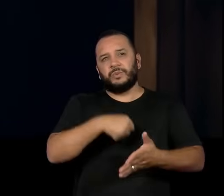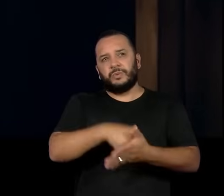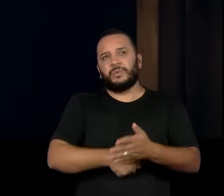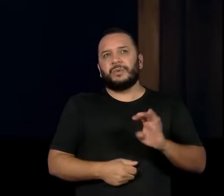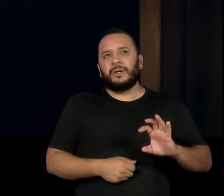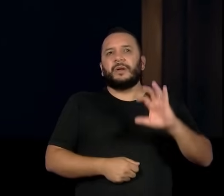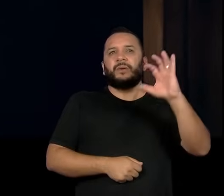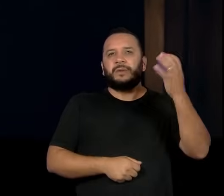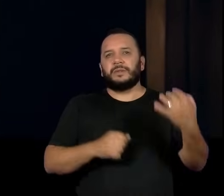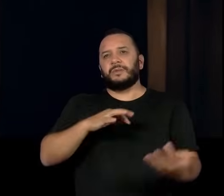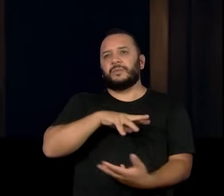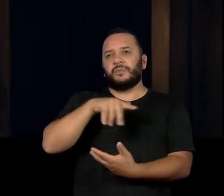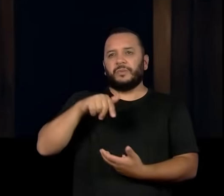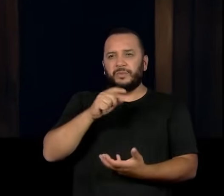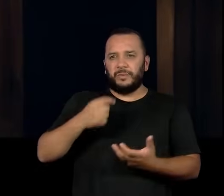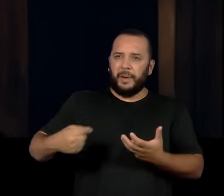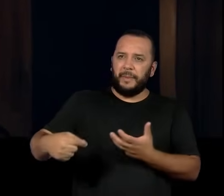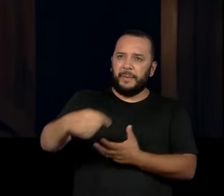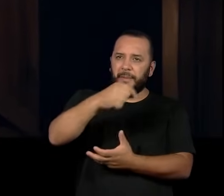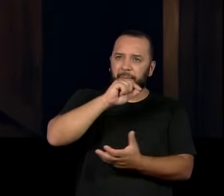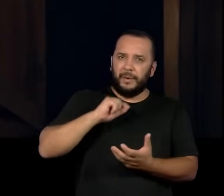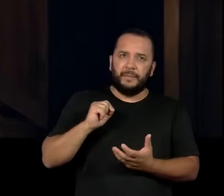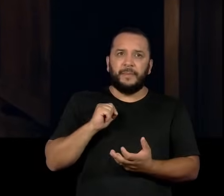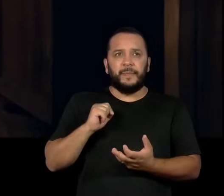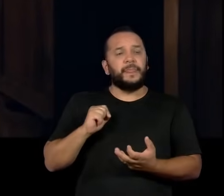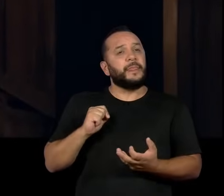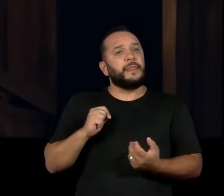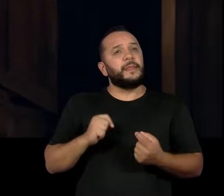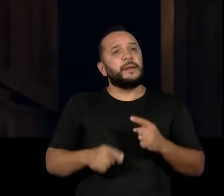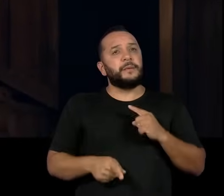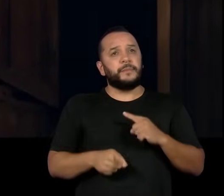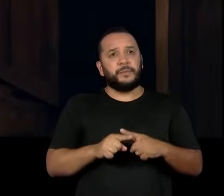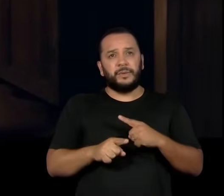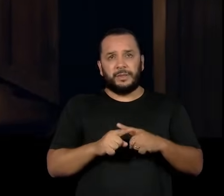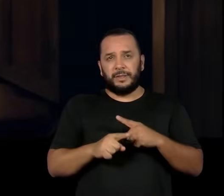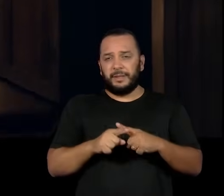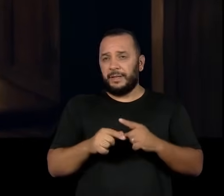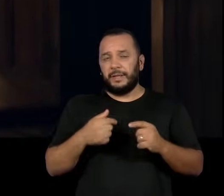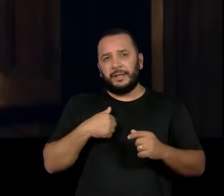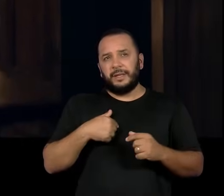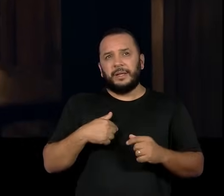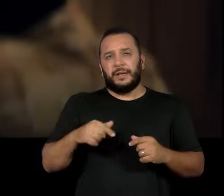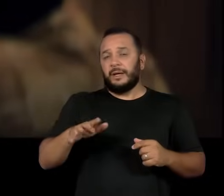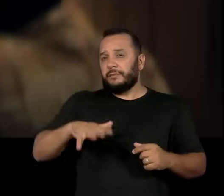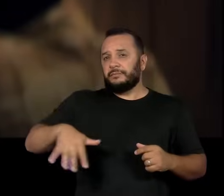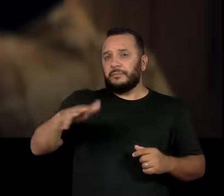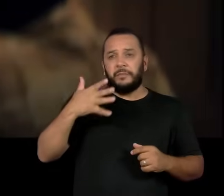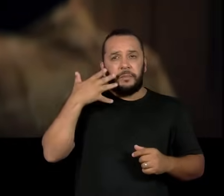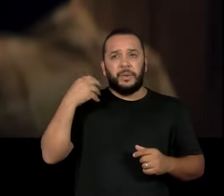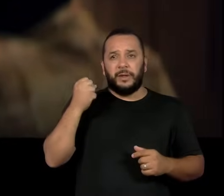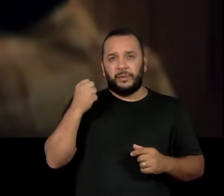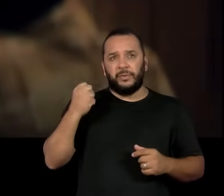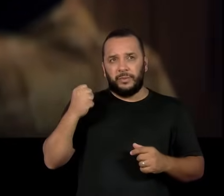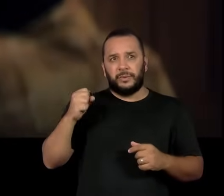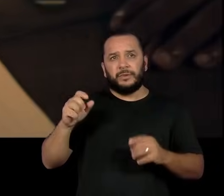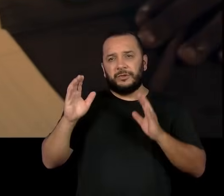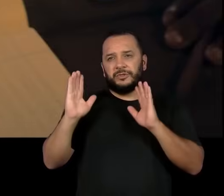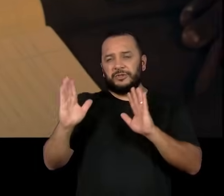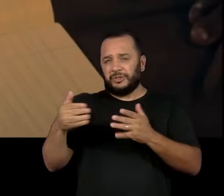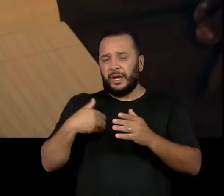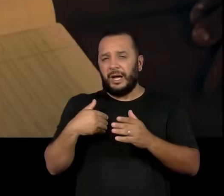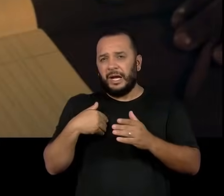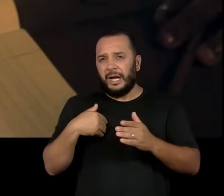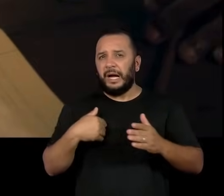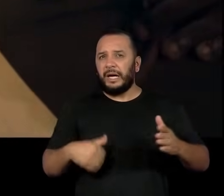ao redor do mundo, né, porque meio que a branquitude mundial fez um pacto para